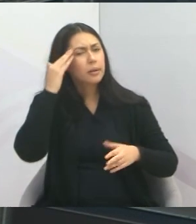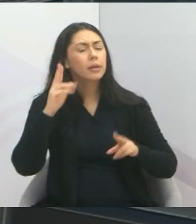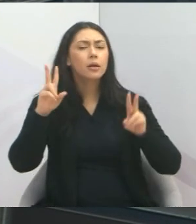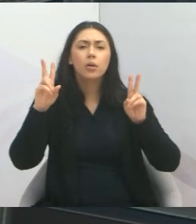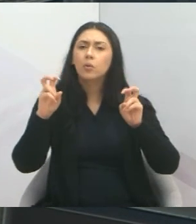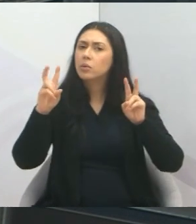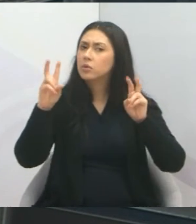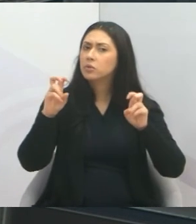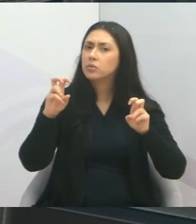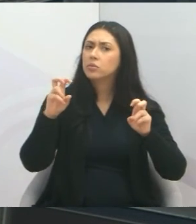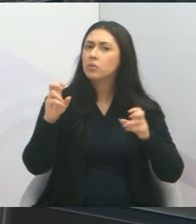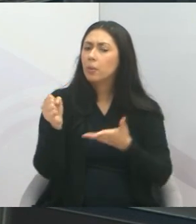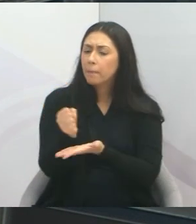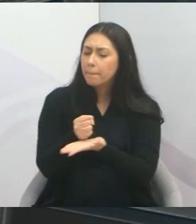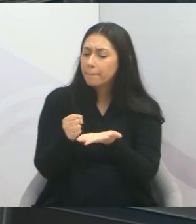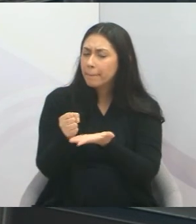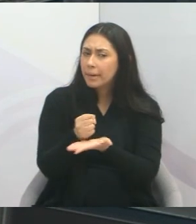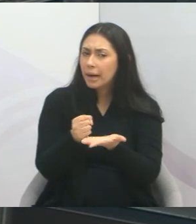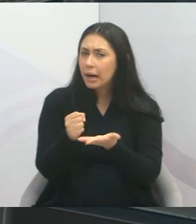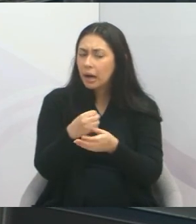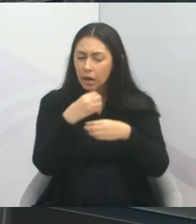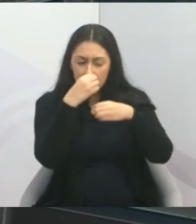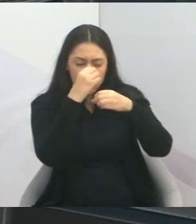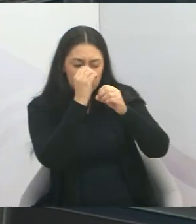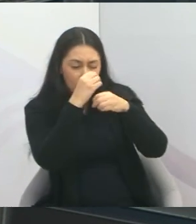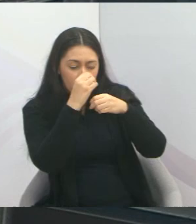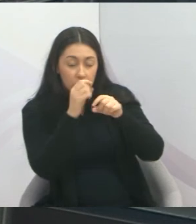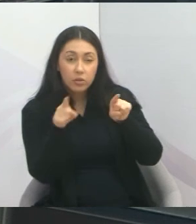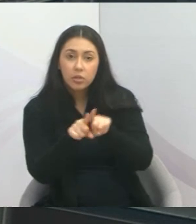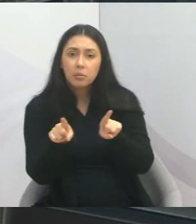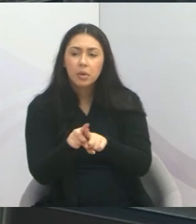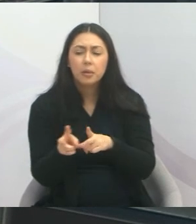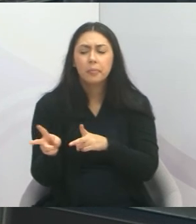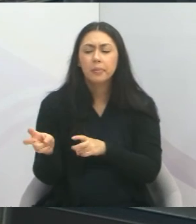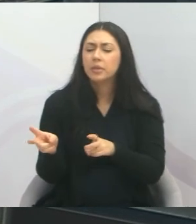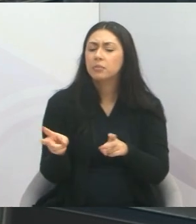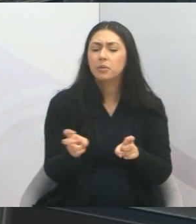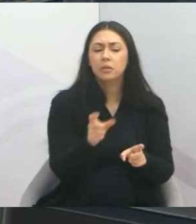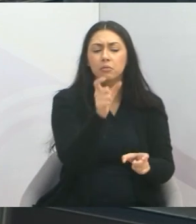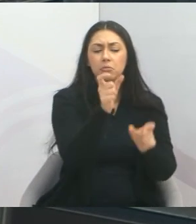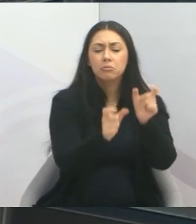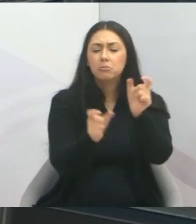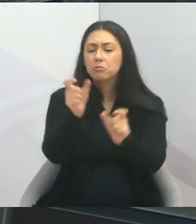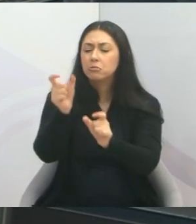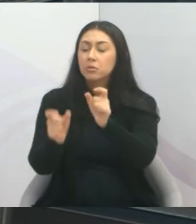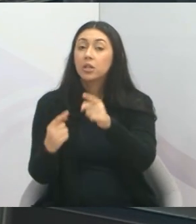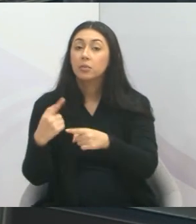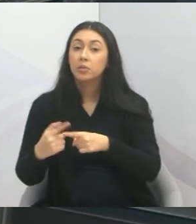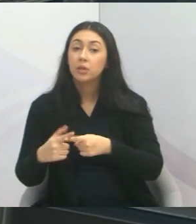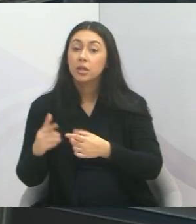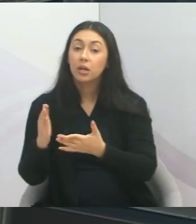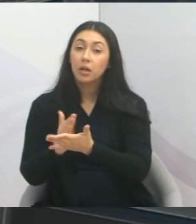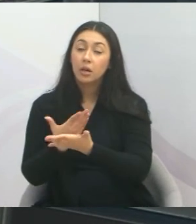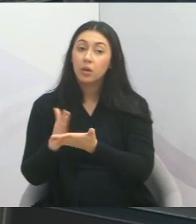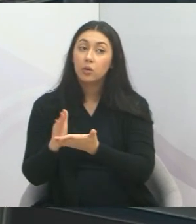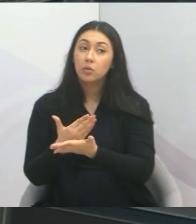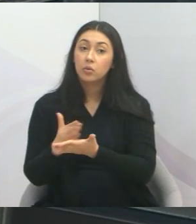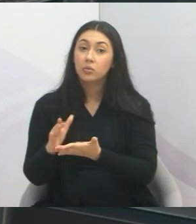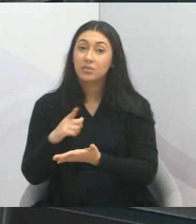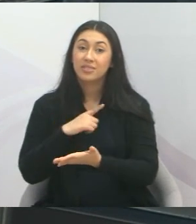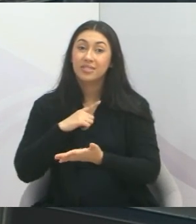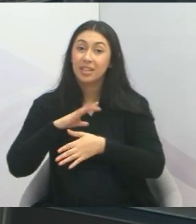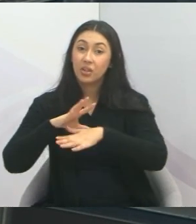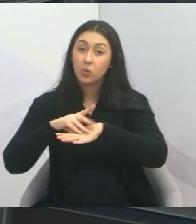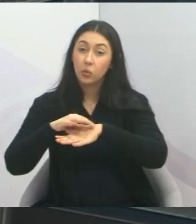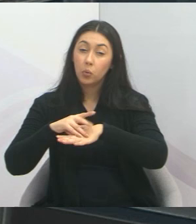assunto ter embasamento científico e verificar caso a casa Porque alguns servidores tem